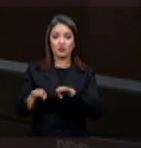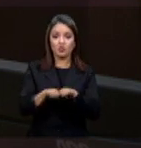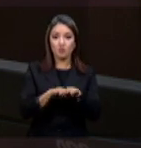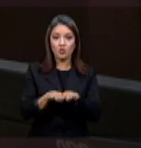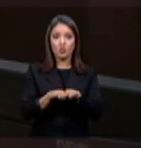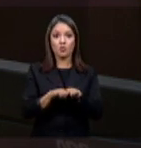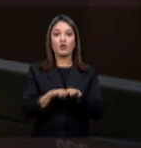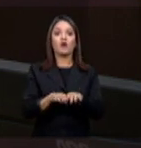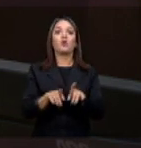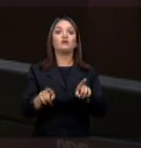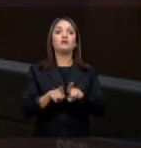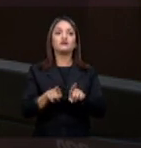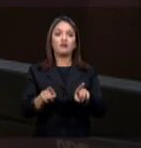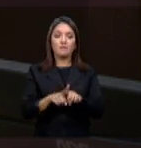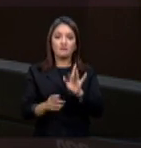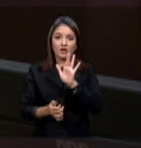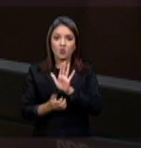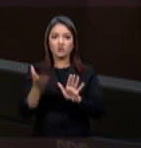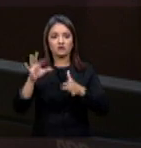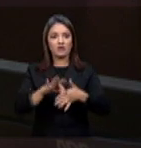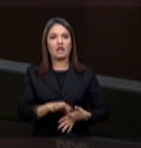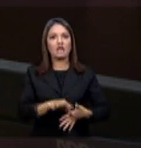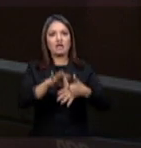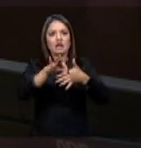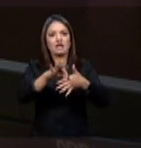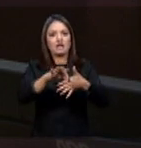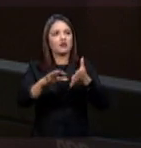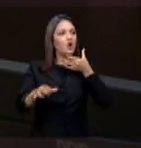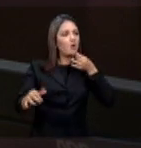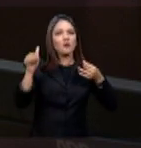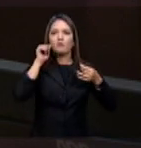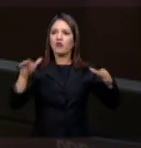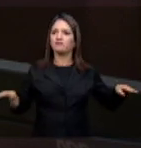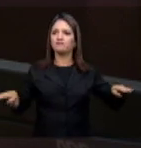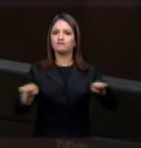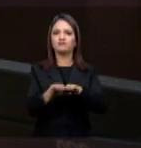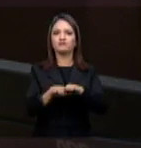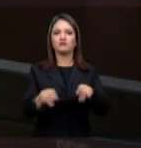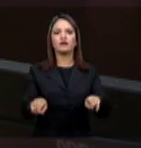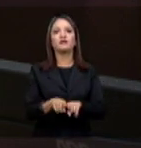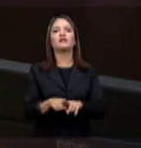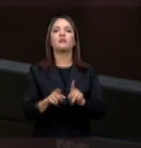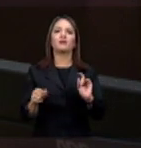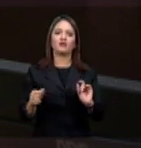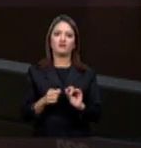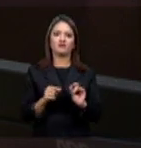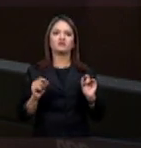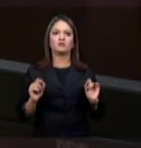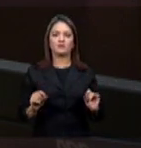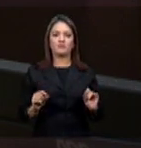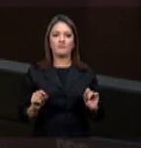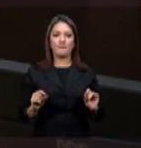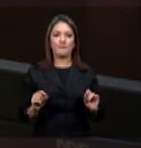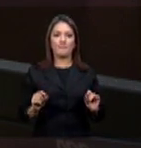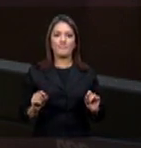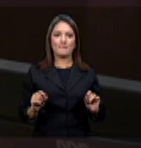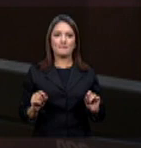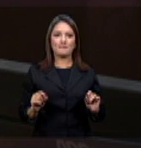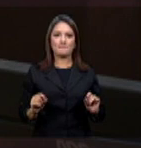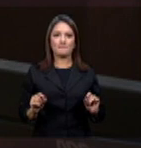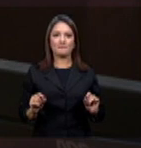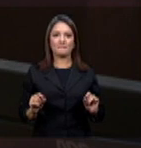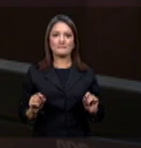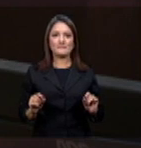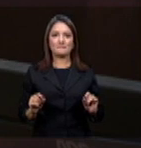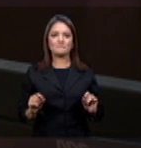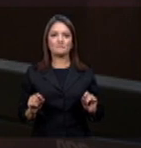Equidade na ocupação dos cargos de liderança e chefia EA implementação desta coincidência entre na o